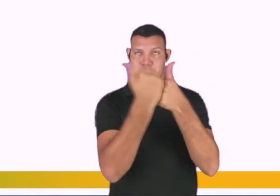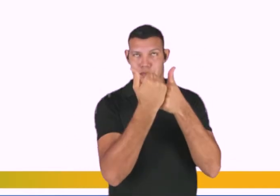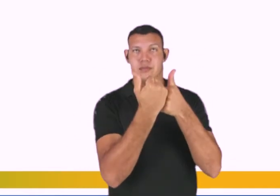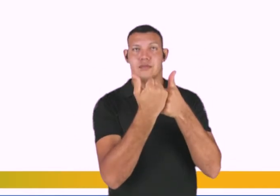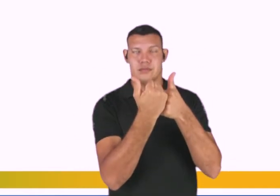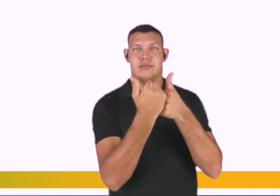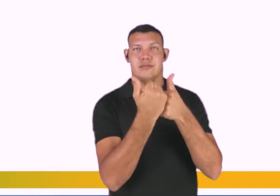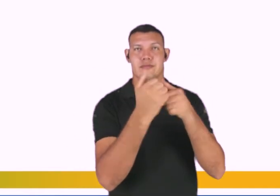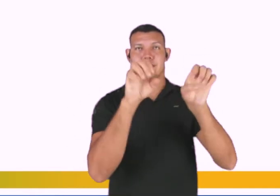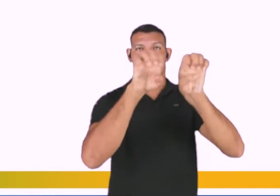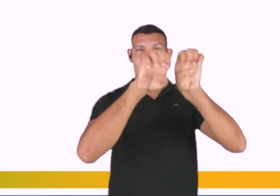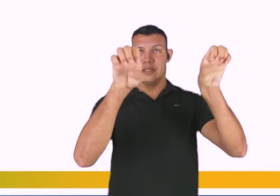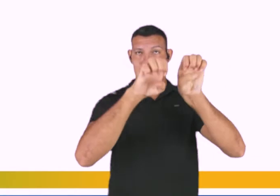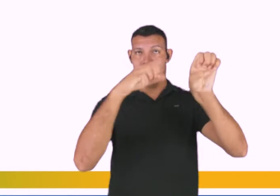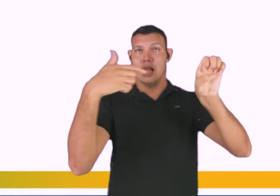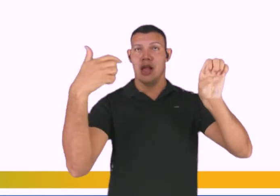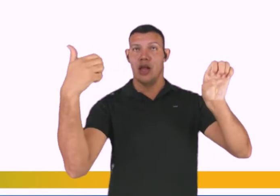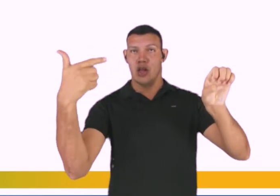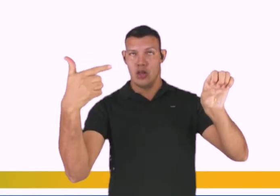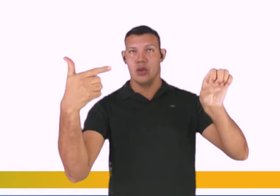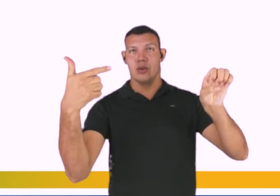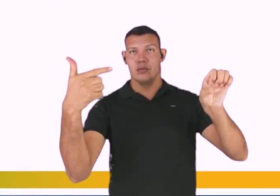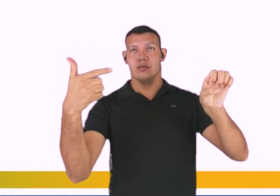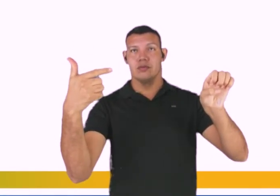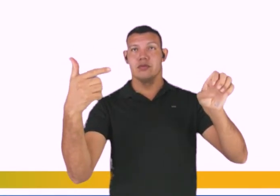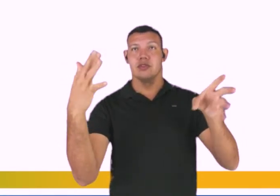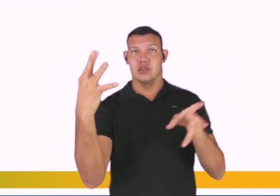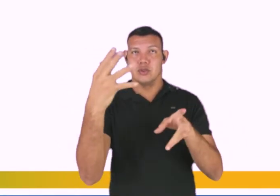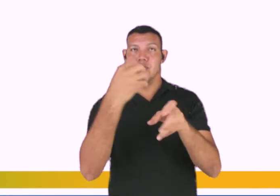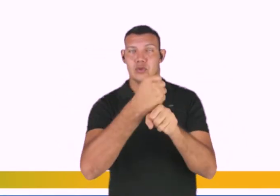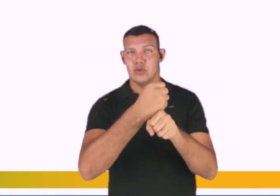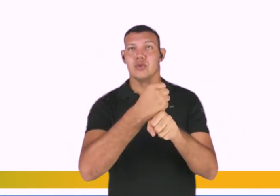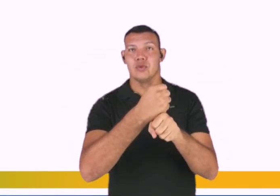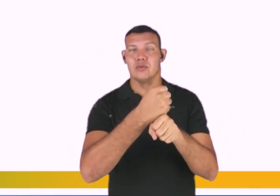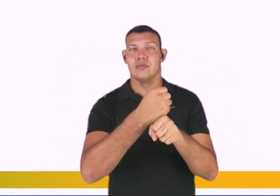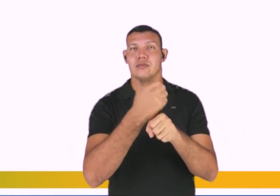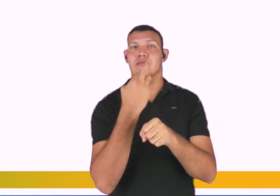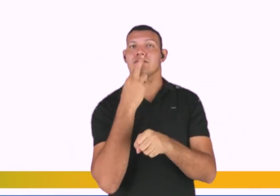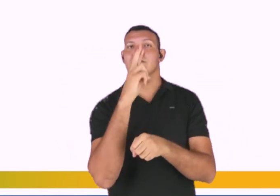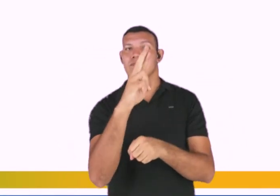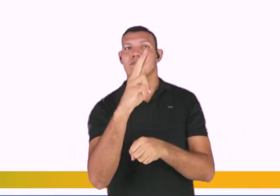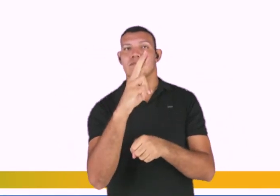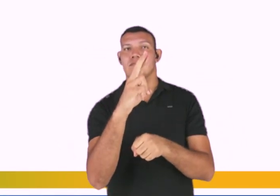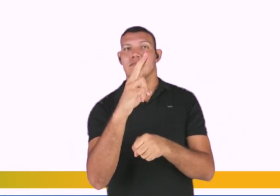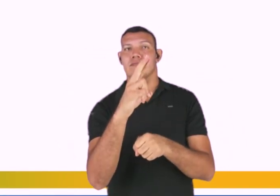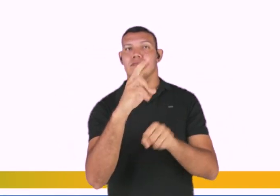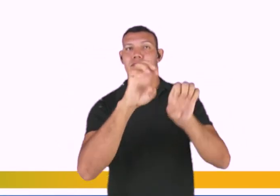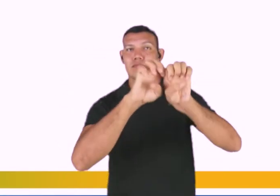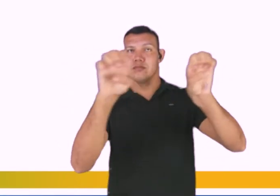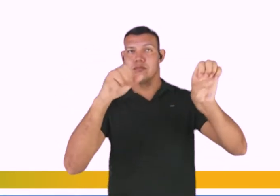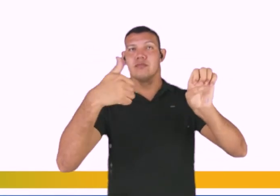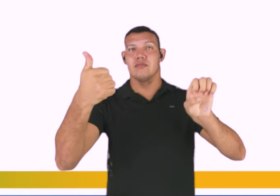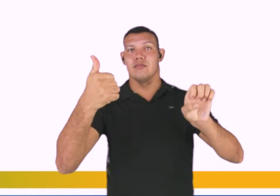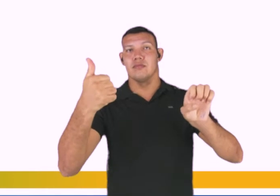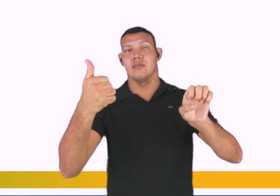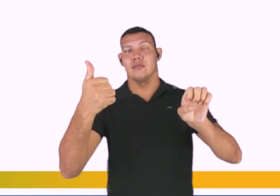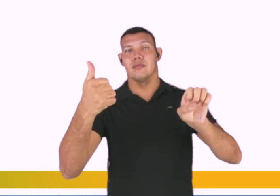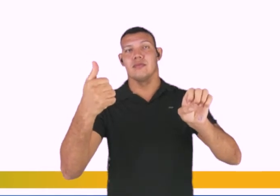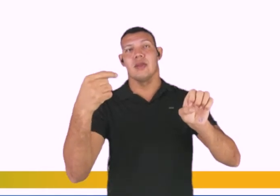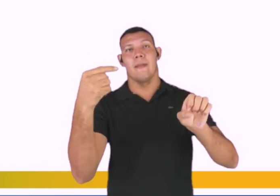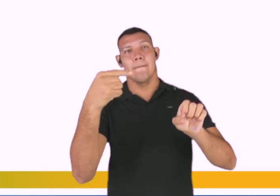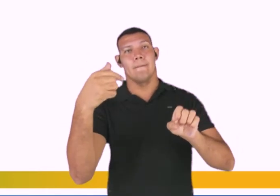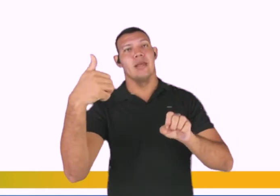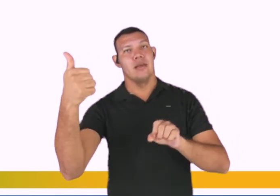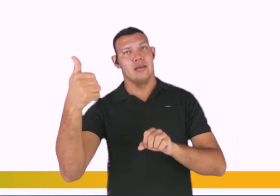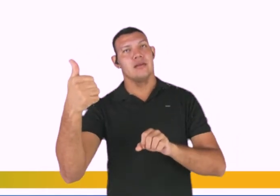Substituindo a equação 2 pela soma do produto da 1 por menos 1 com